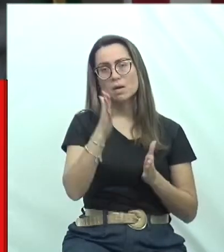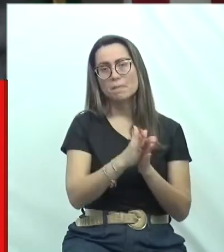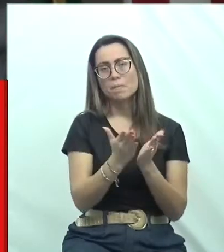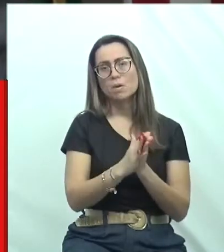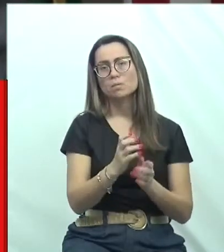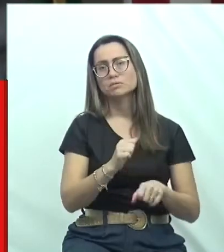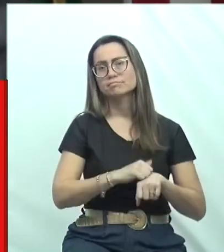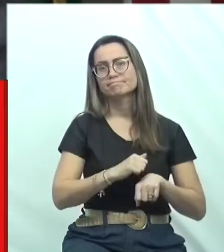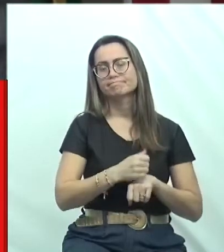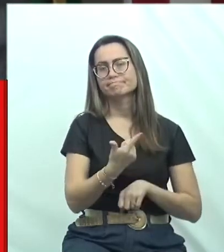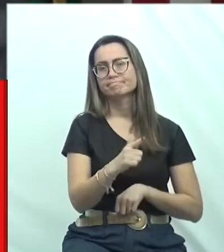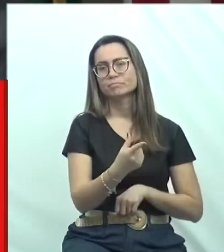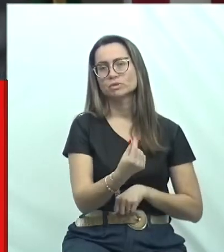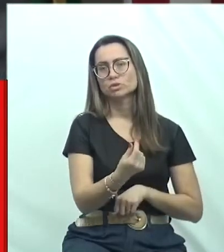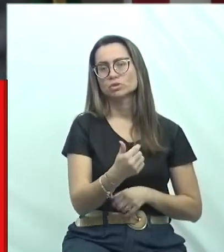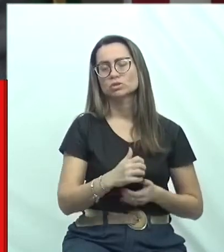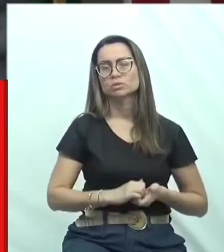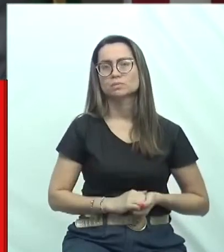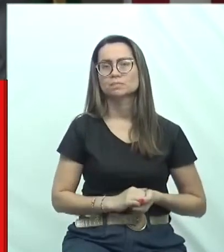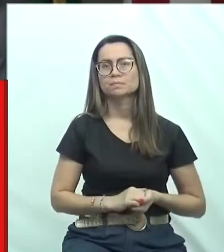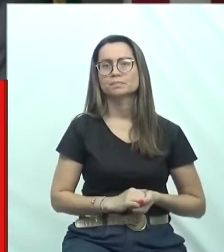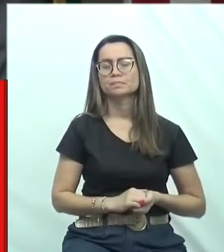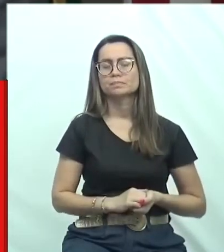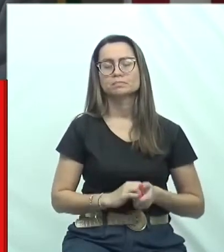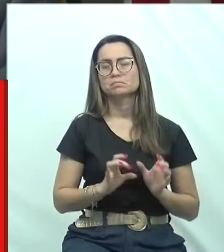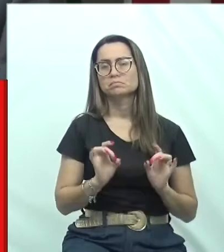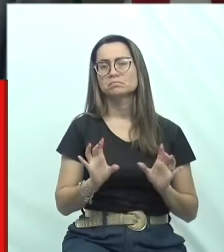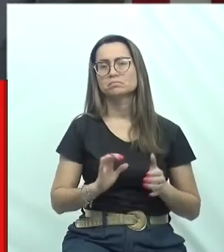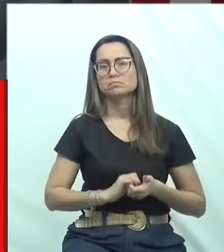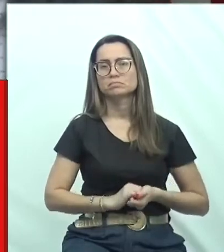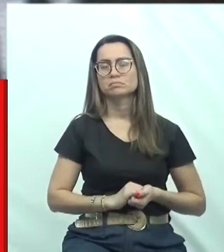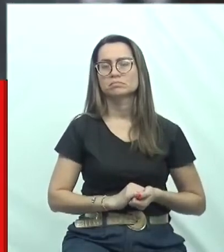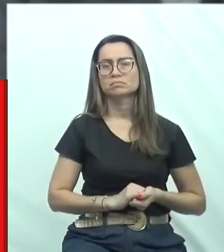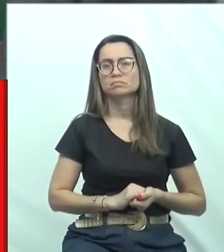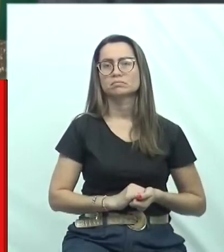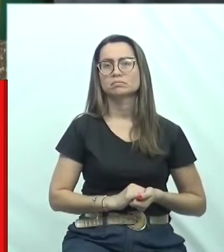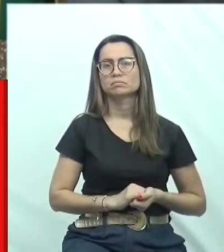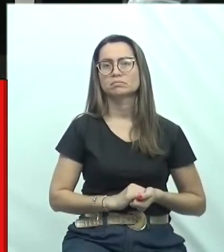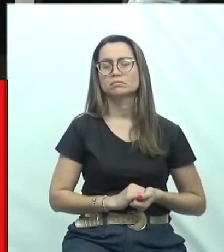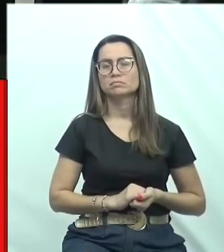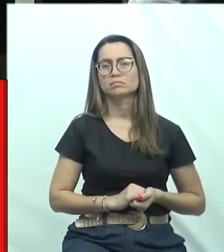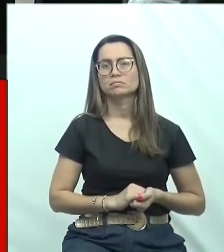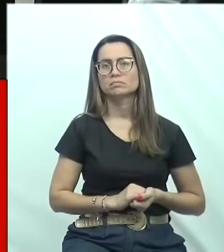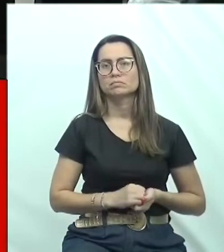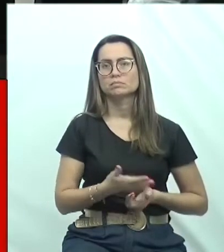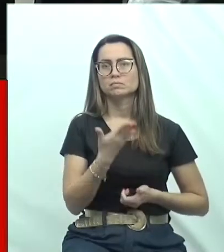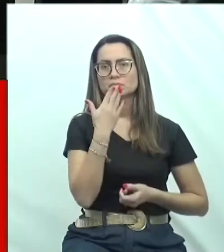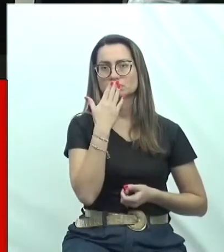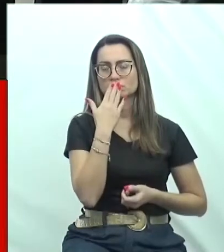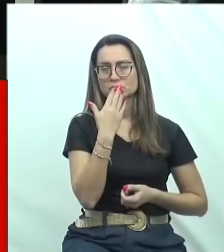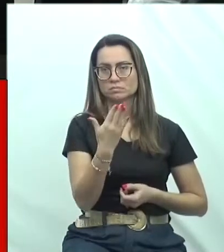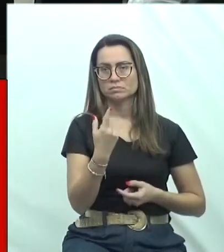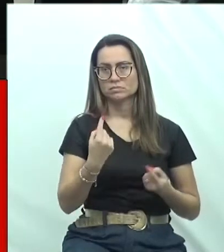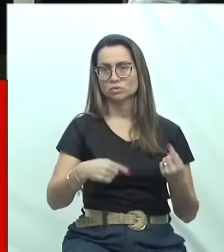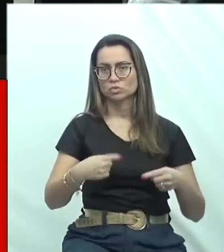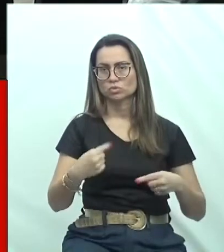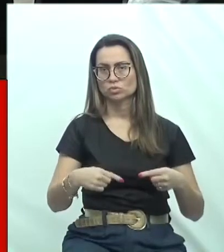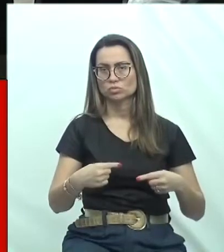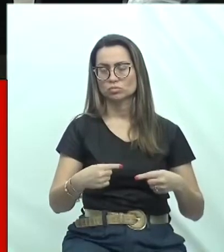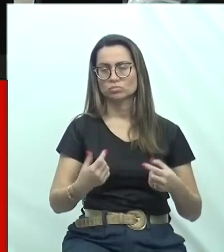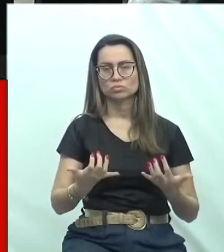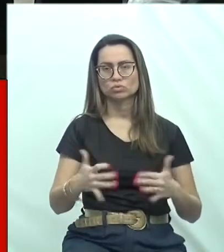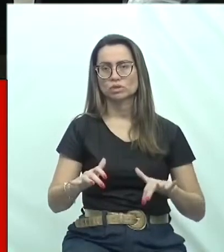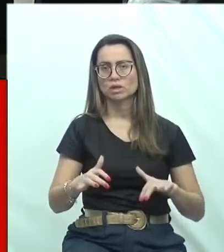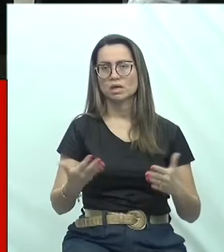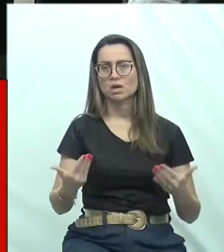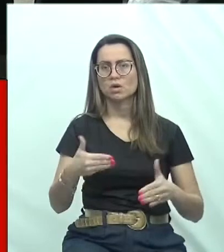lá quadrados no social. Então, era isso, senhora presidente. Requerimento continua em discussão. Não havendo quem queira discutir,